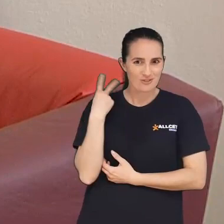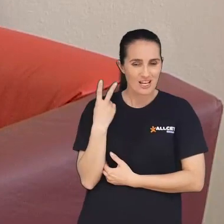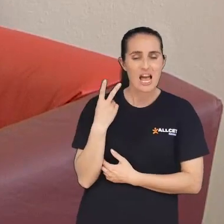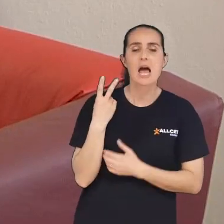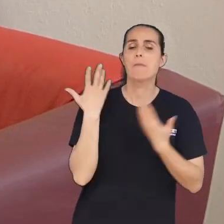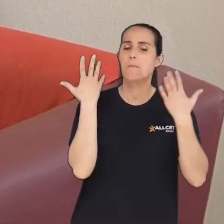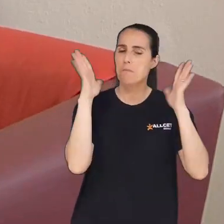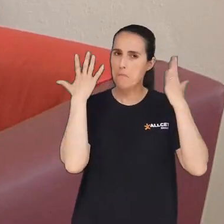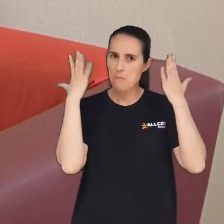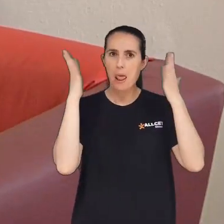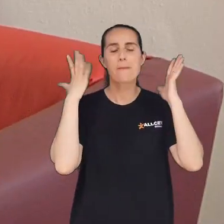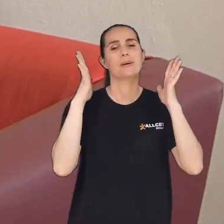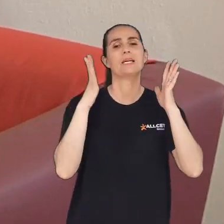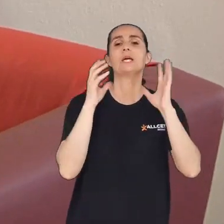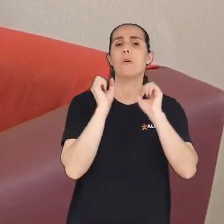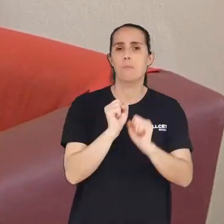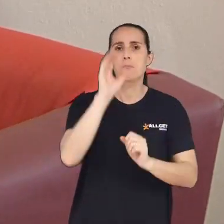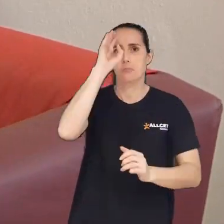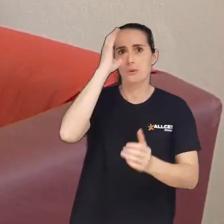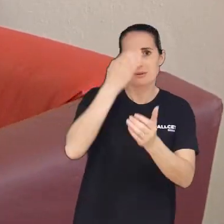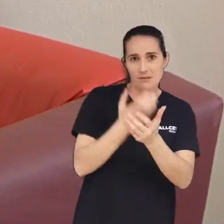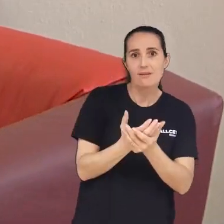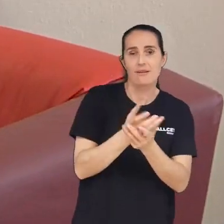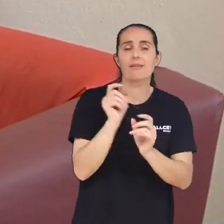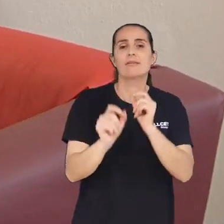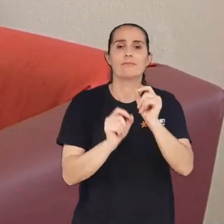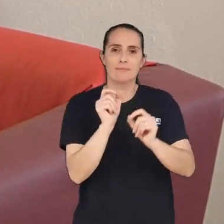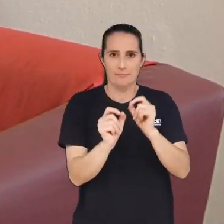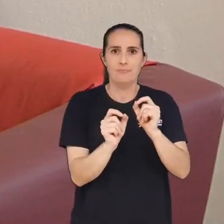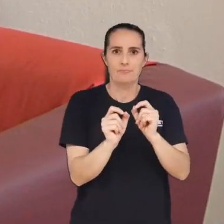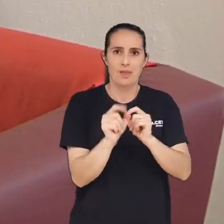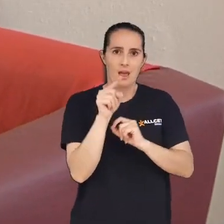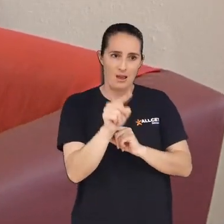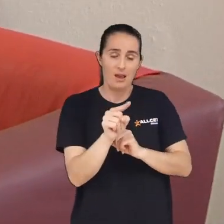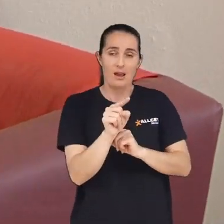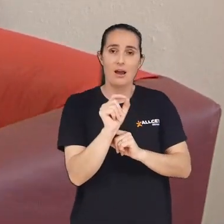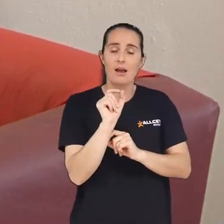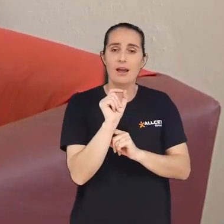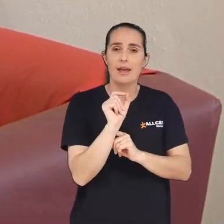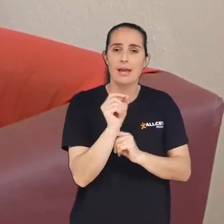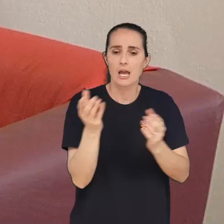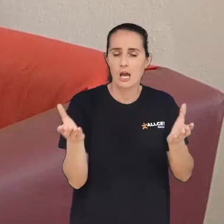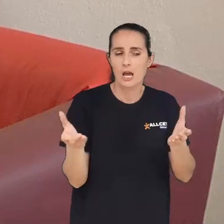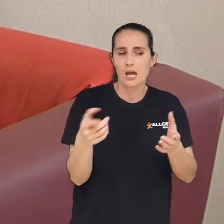entender. E parabéns para vocês, porque, assim, podem acreditar,